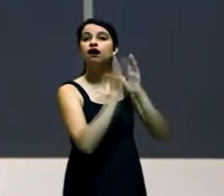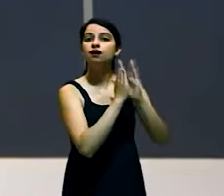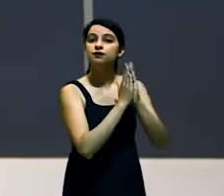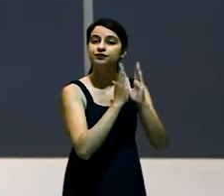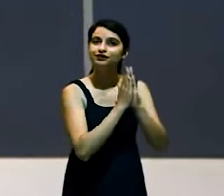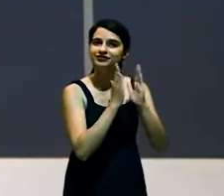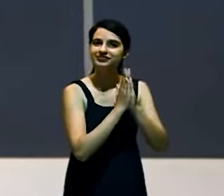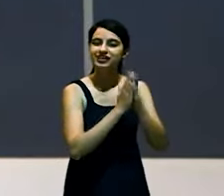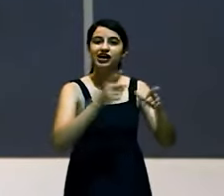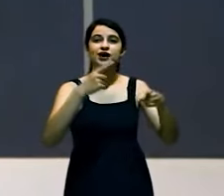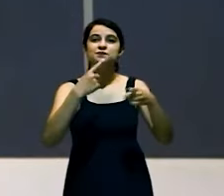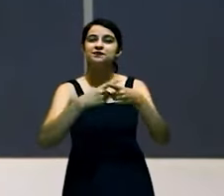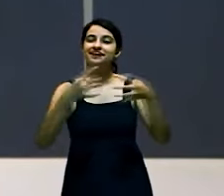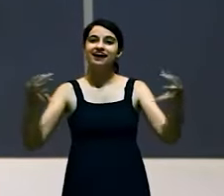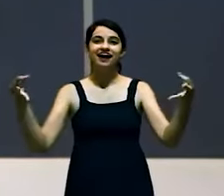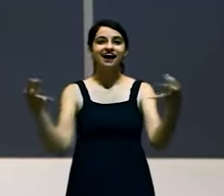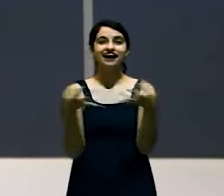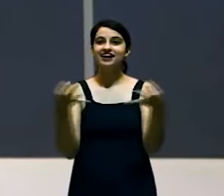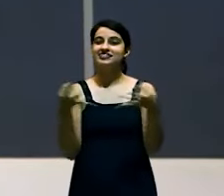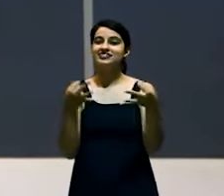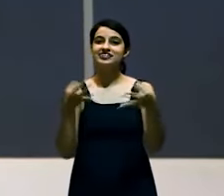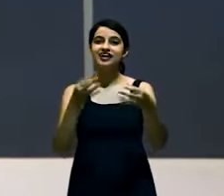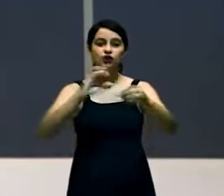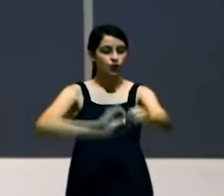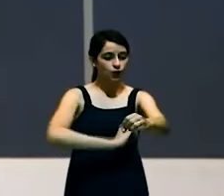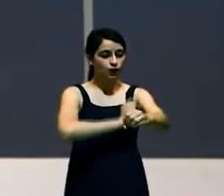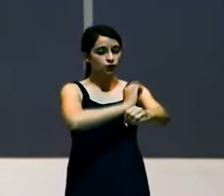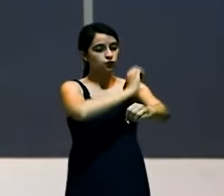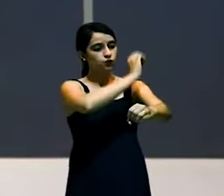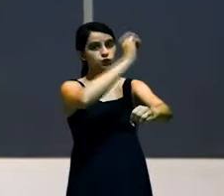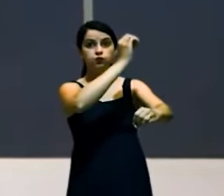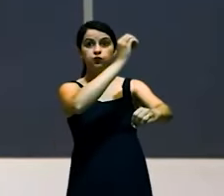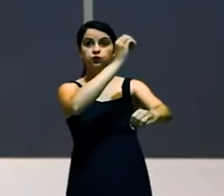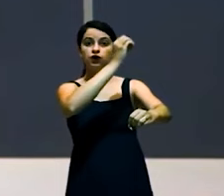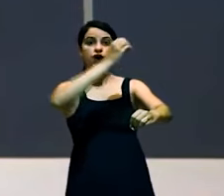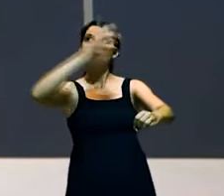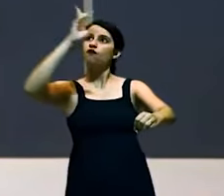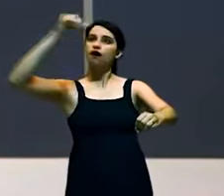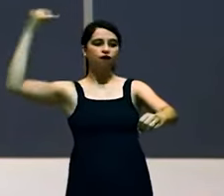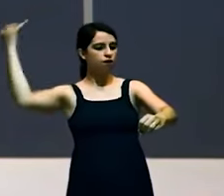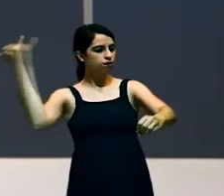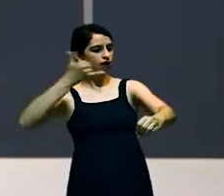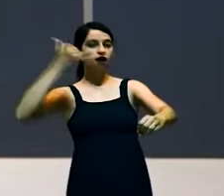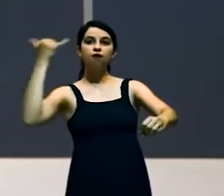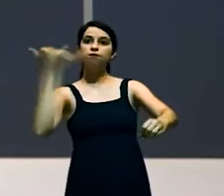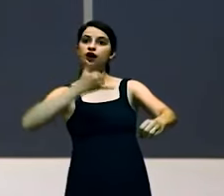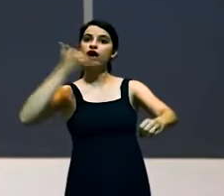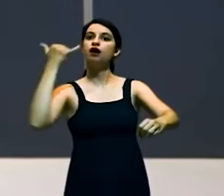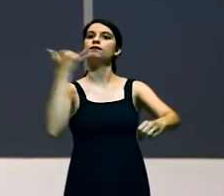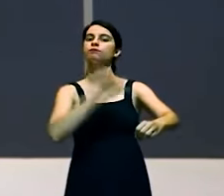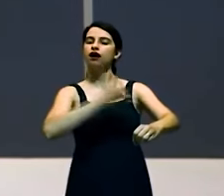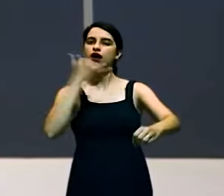no meio desse seu dia, Jesus vai falar contigo. Eu não sei no que você trabalha,